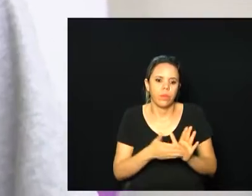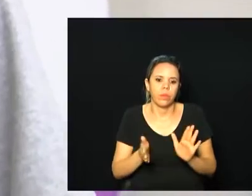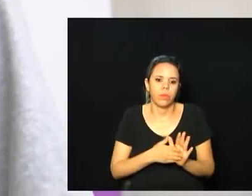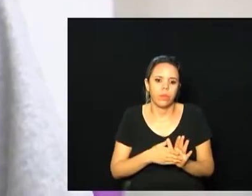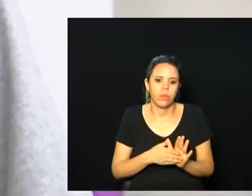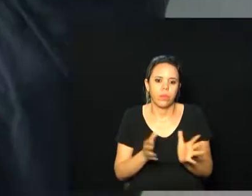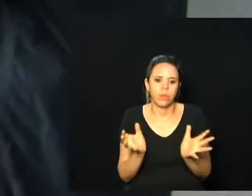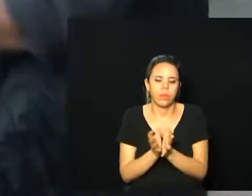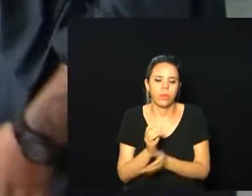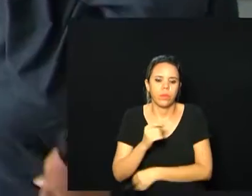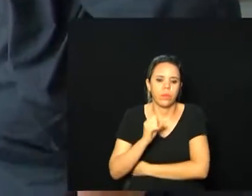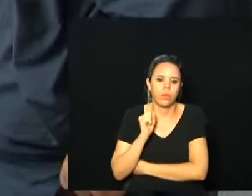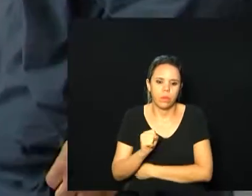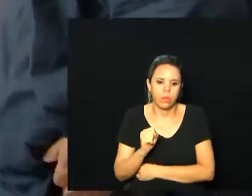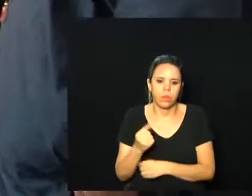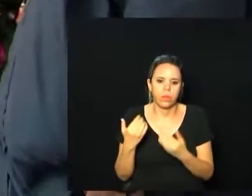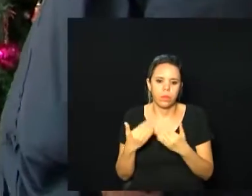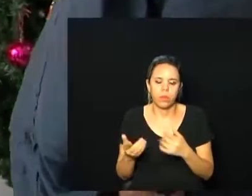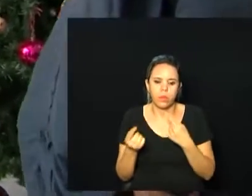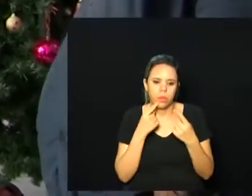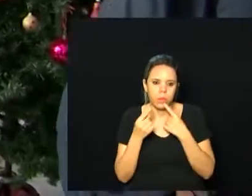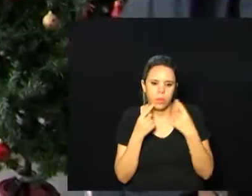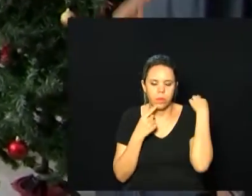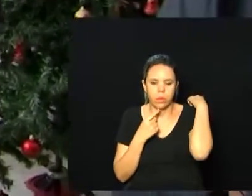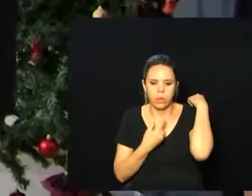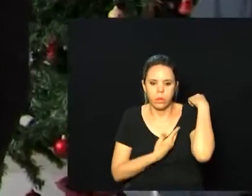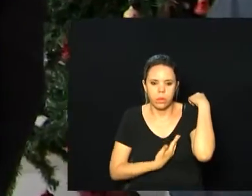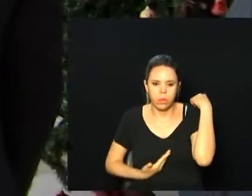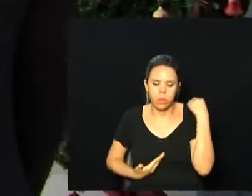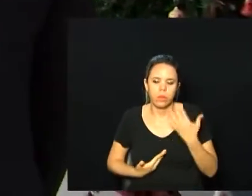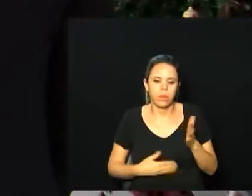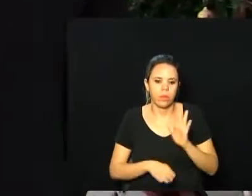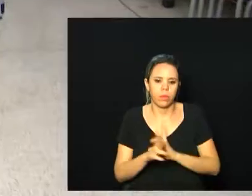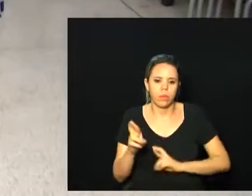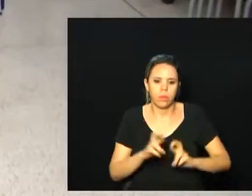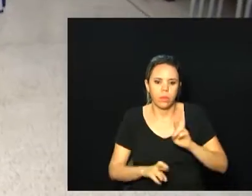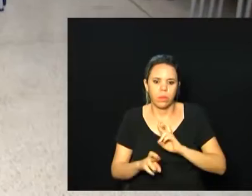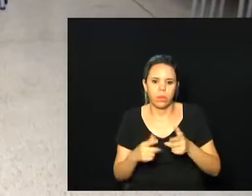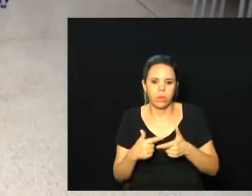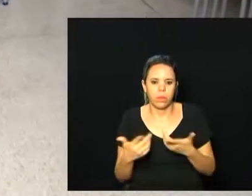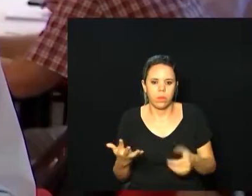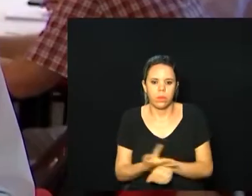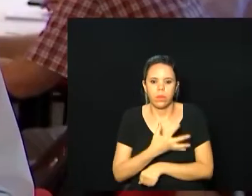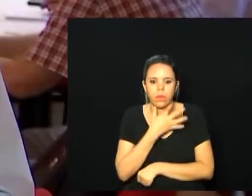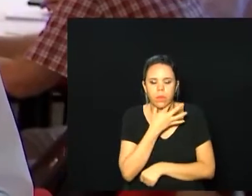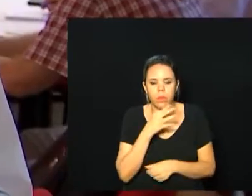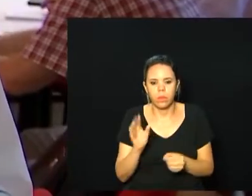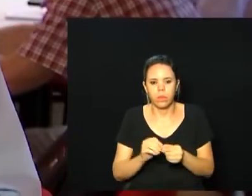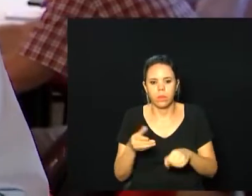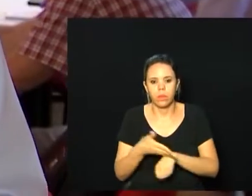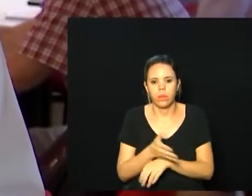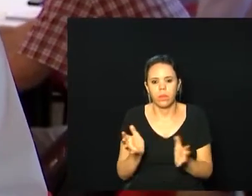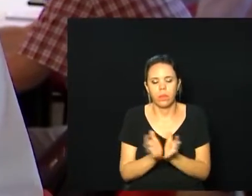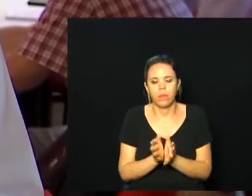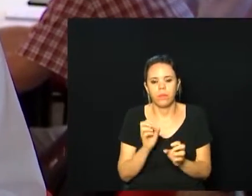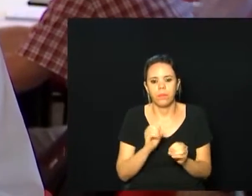que a comissão possa abrir um diálogo com as autoridades para rever essa situação. Eu também já fiz parte da Comissão